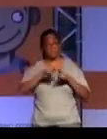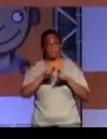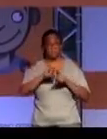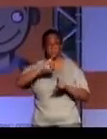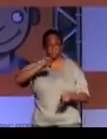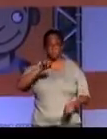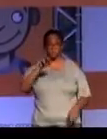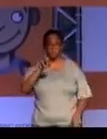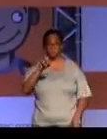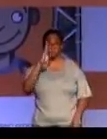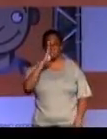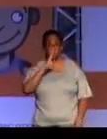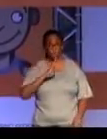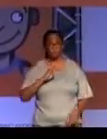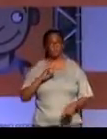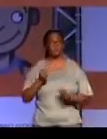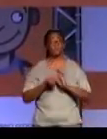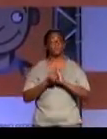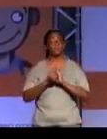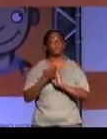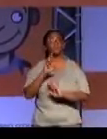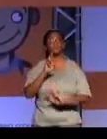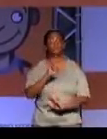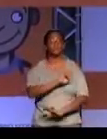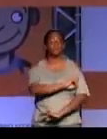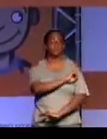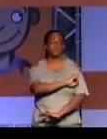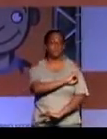Brasil, foram em Roraima